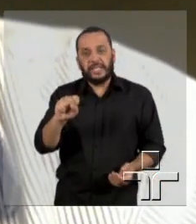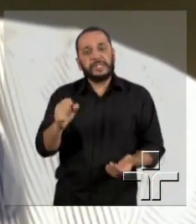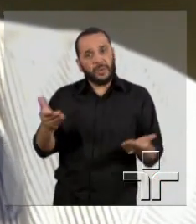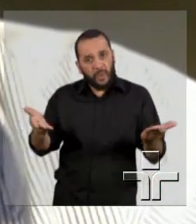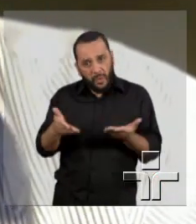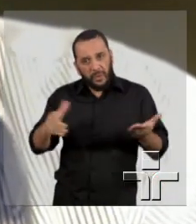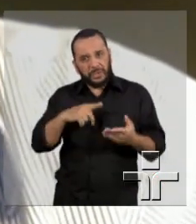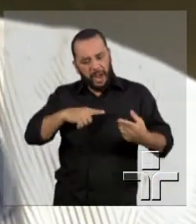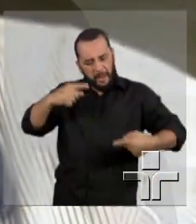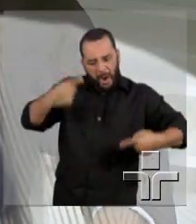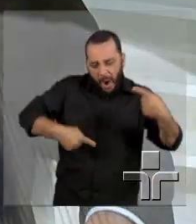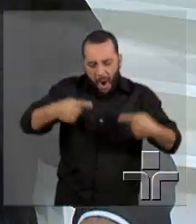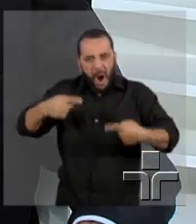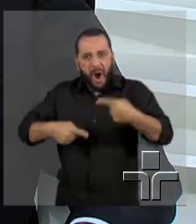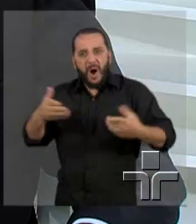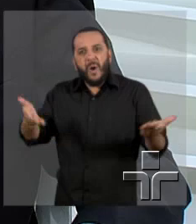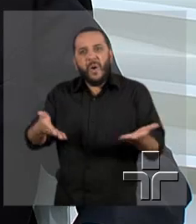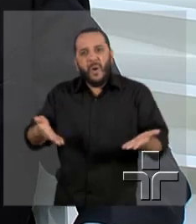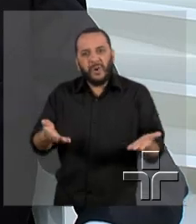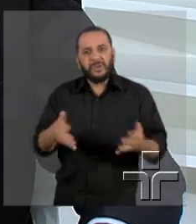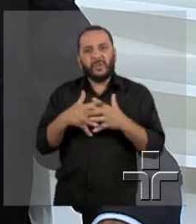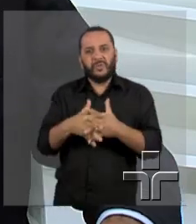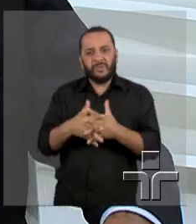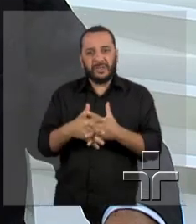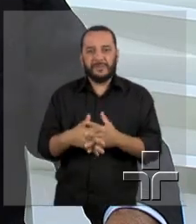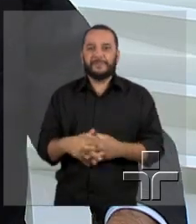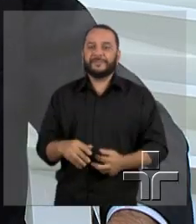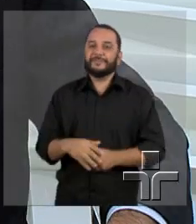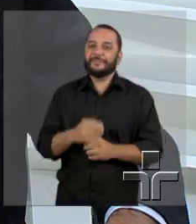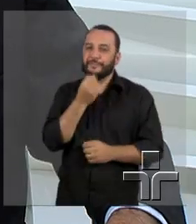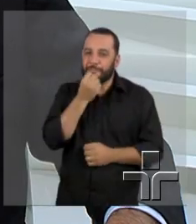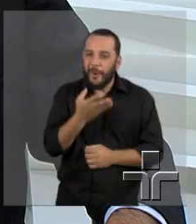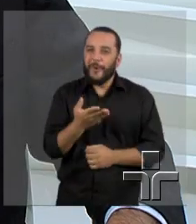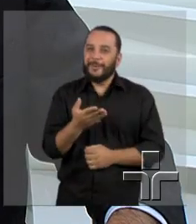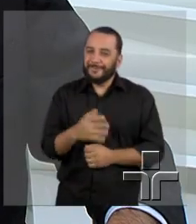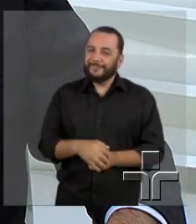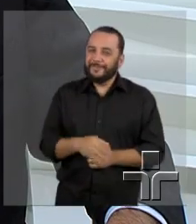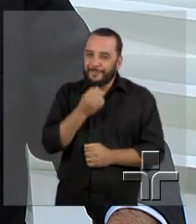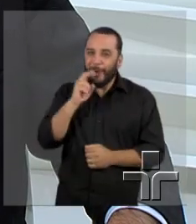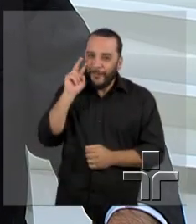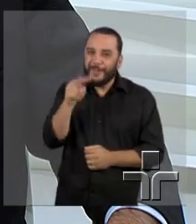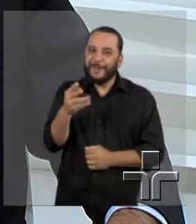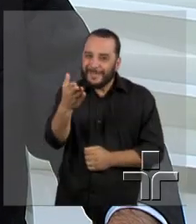hoje? Muito bem, Delmanto. Bom ouvi-lo, sempre.